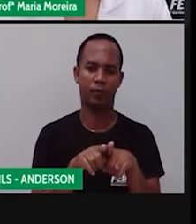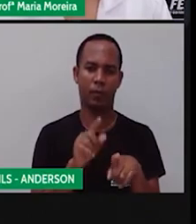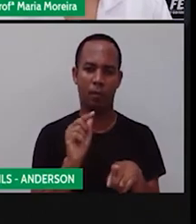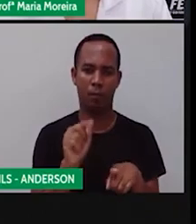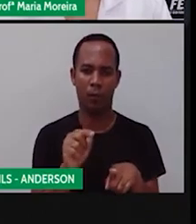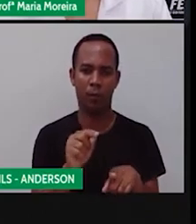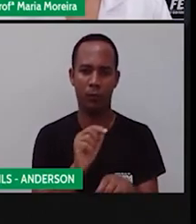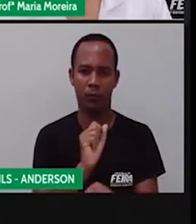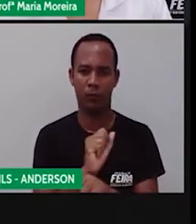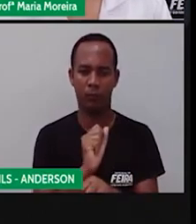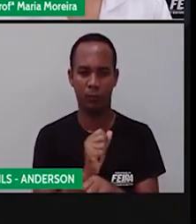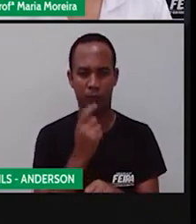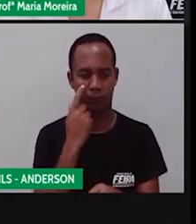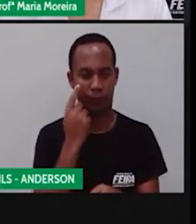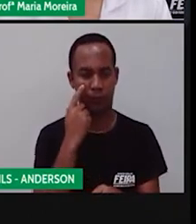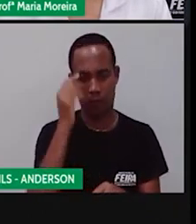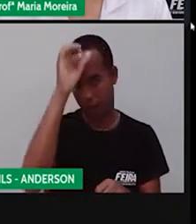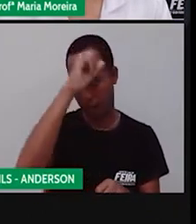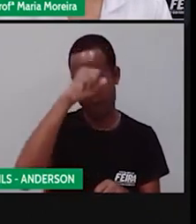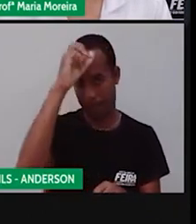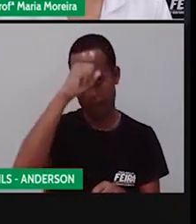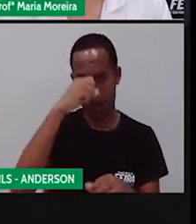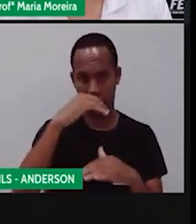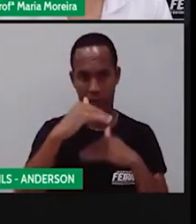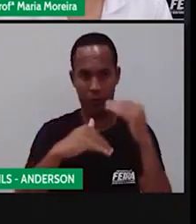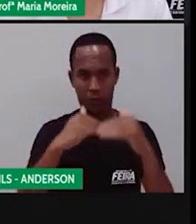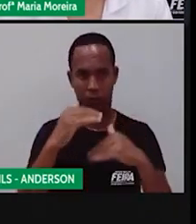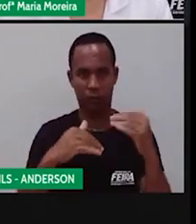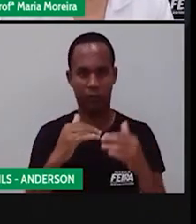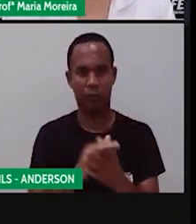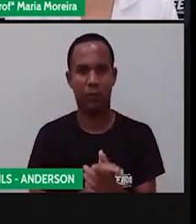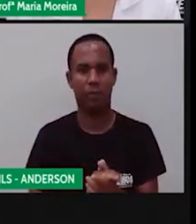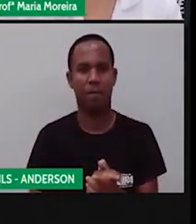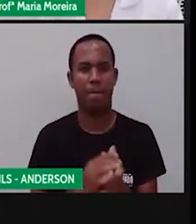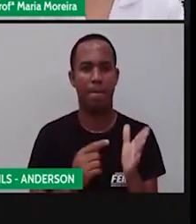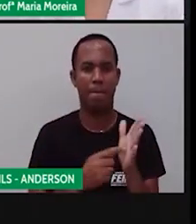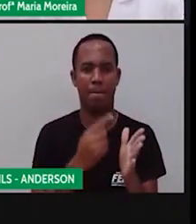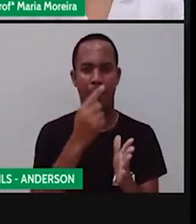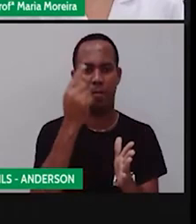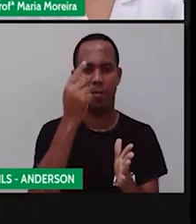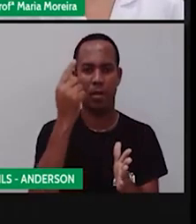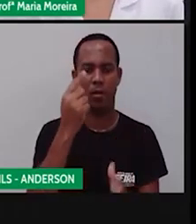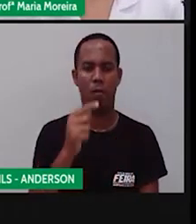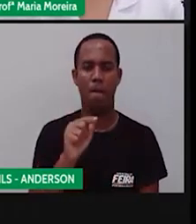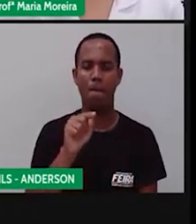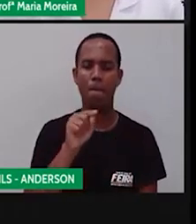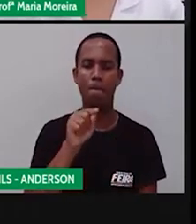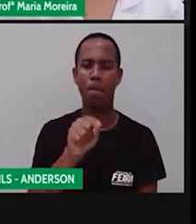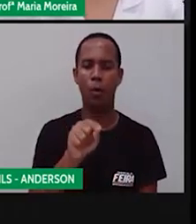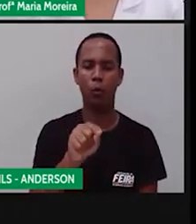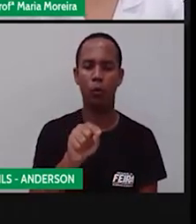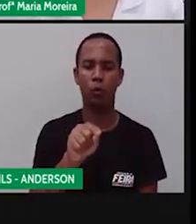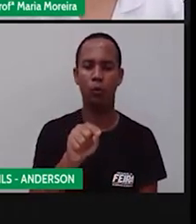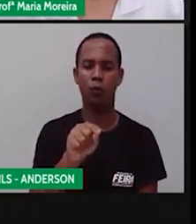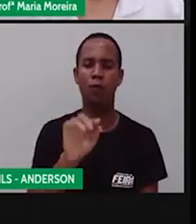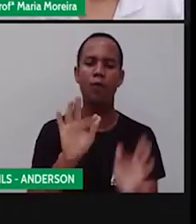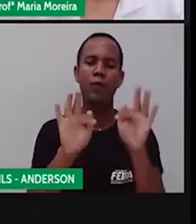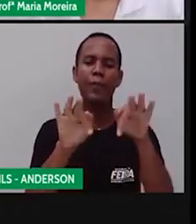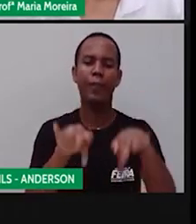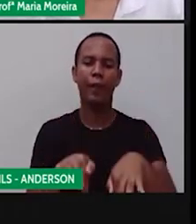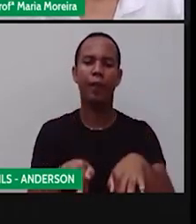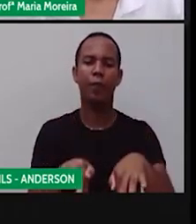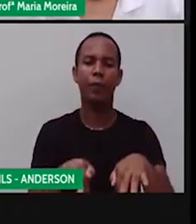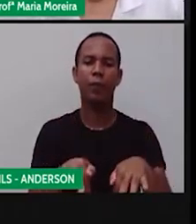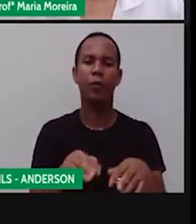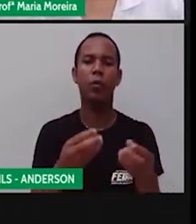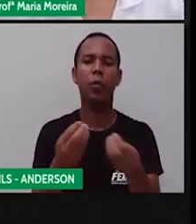é? Vamos aprender sobre eles agora. Olha só o primeiro, que fofinho, né? O ponto final,